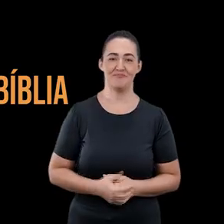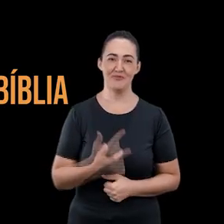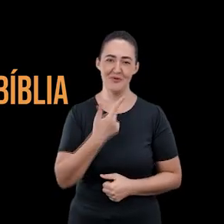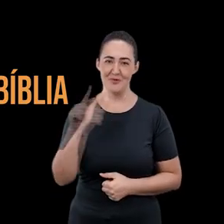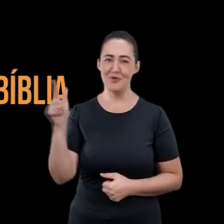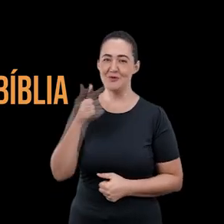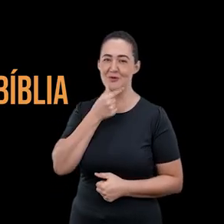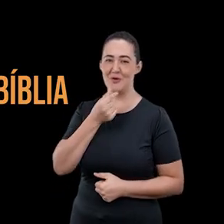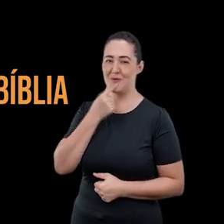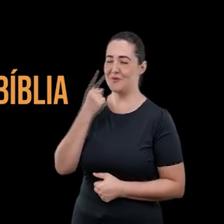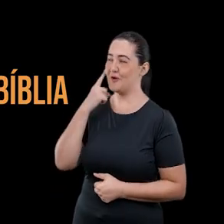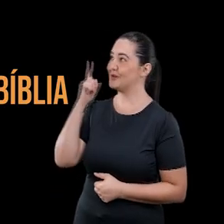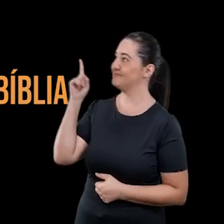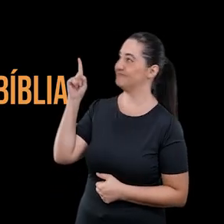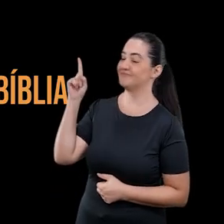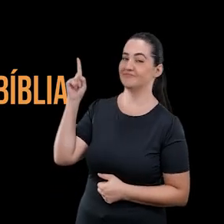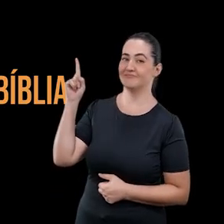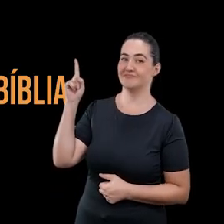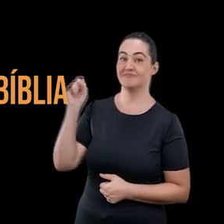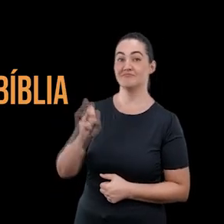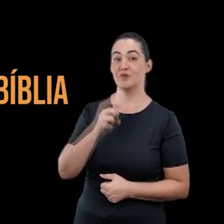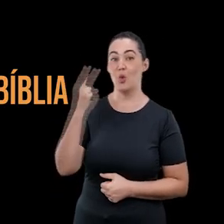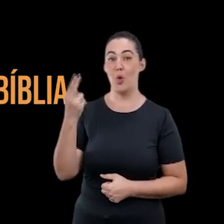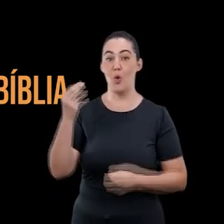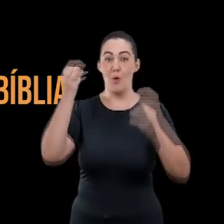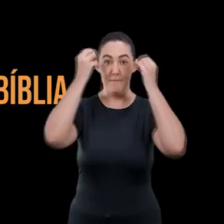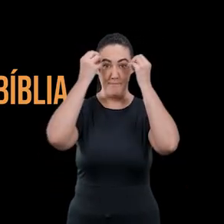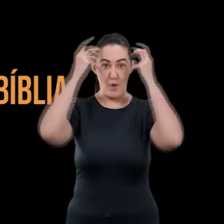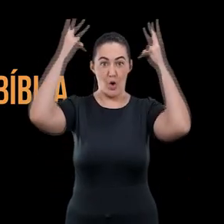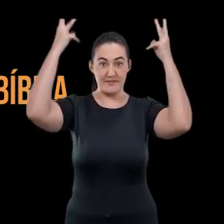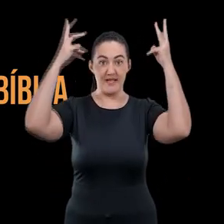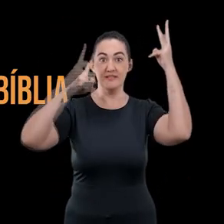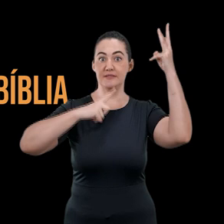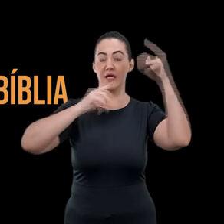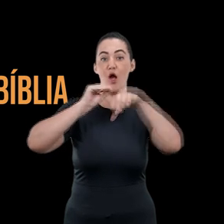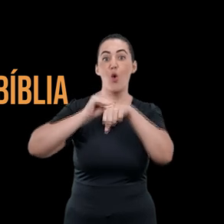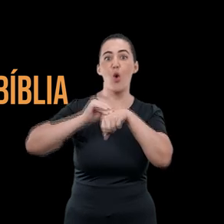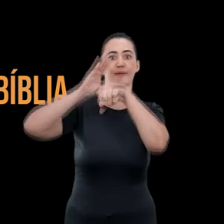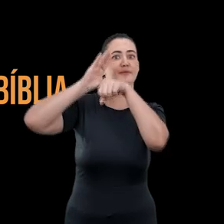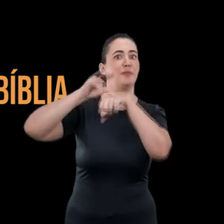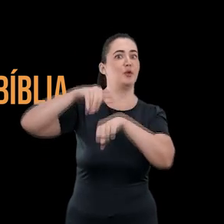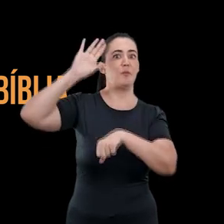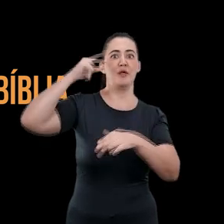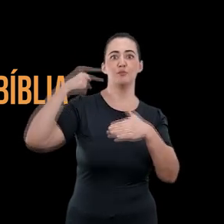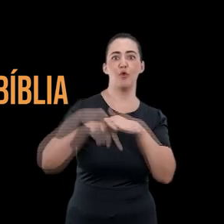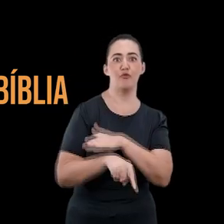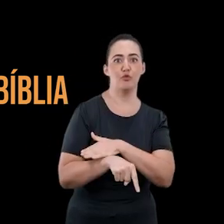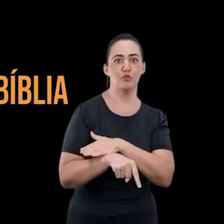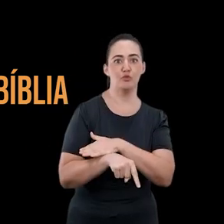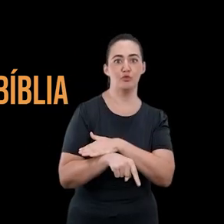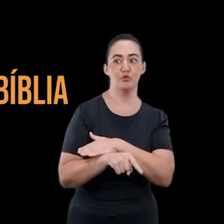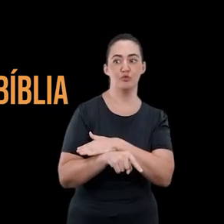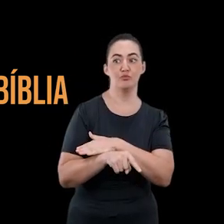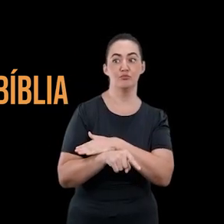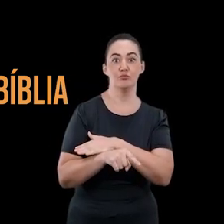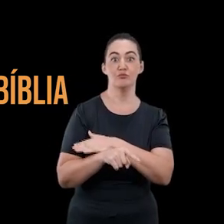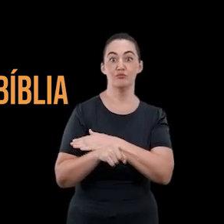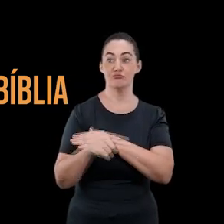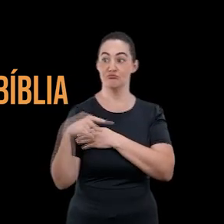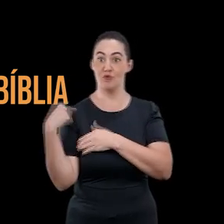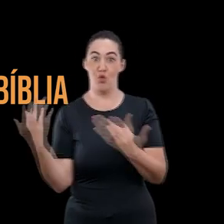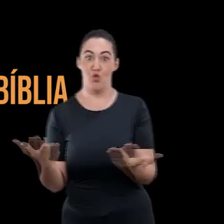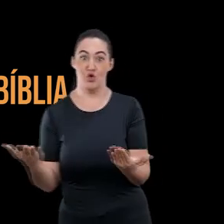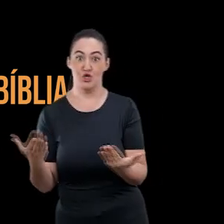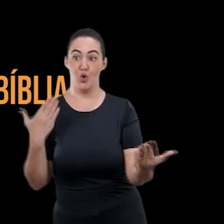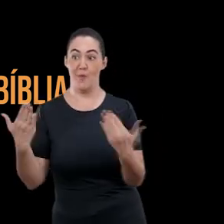ou Moisés possui um conhecimento mais profundo do que nós em nosso século, ou foi inspirado? Eu